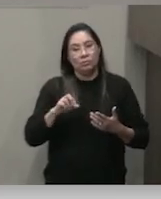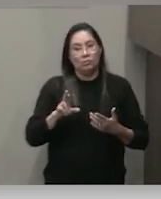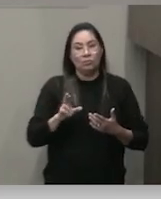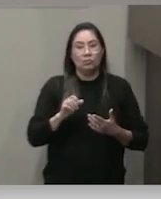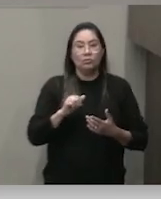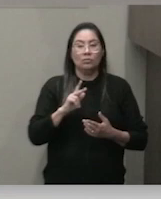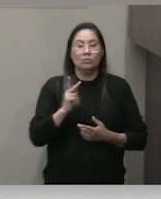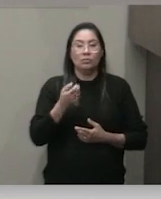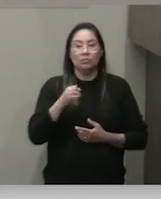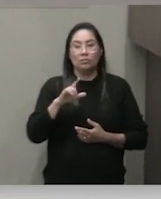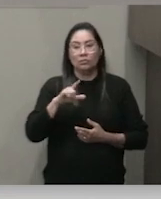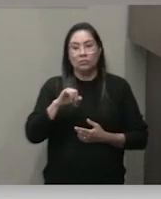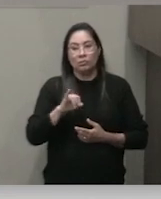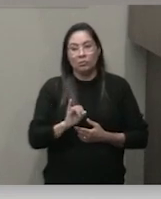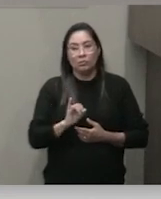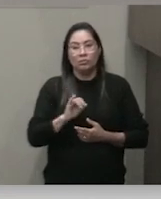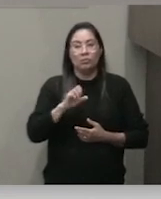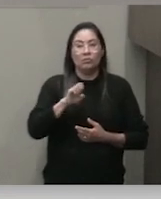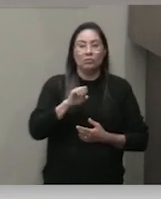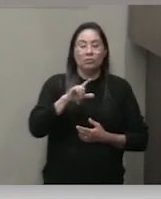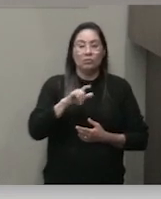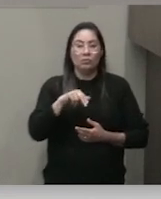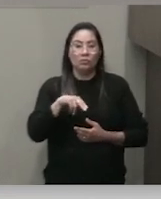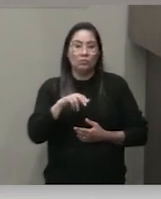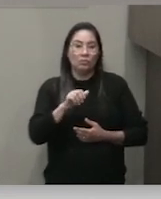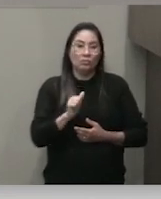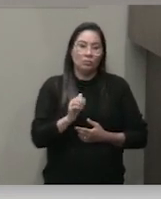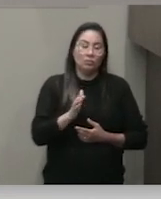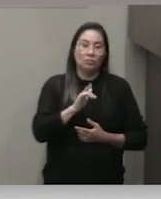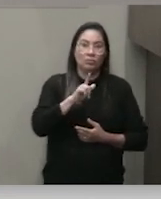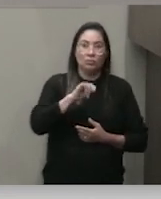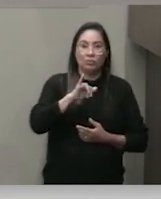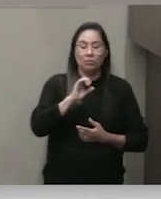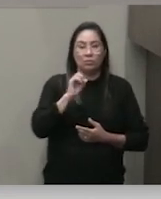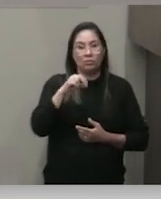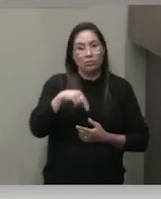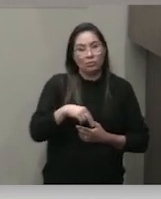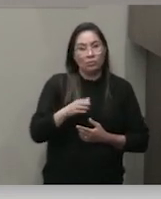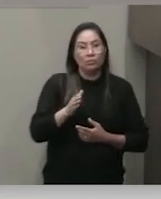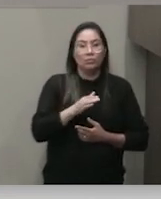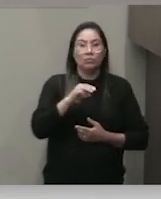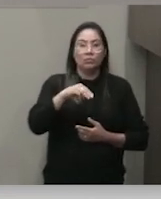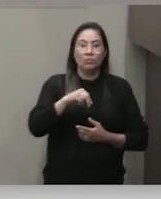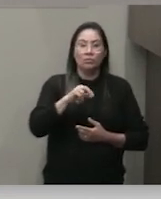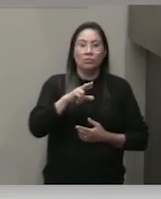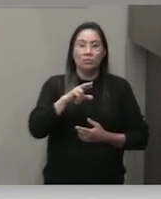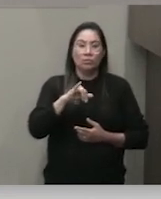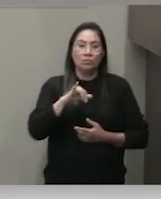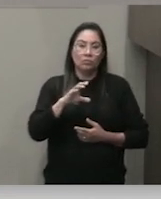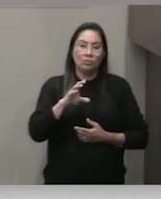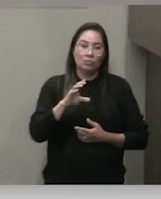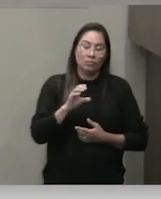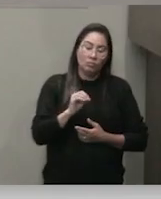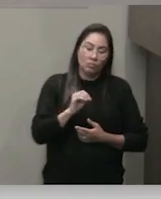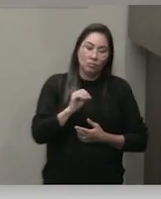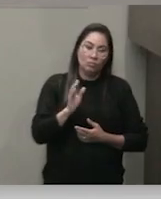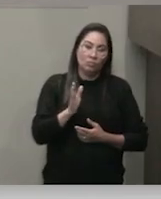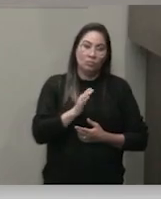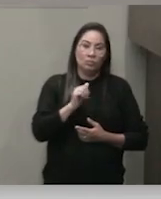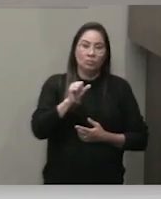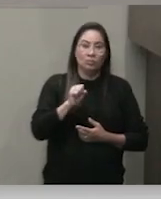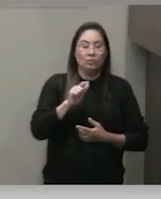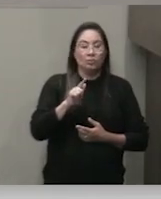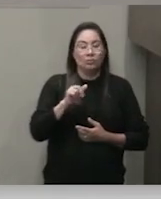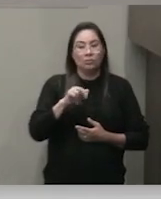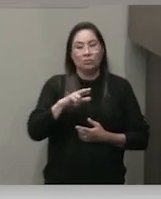Eloy Pinheiro Machado, o Eulina Braga, o Benoni Rosado, o Lions Clube, o Maurício Siroski Sobrinho, o Guaraci, a São Patrick, o